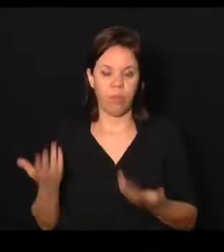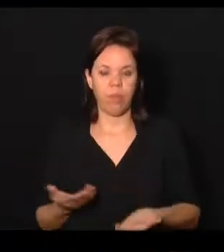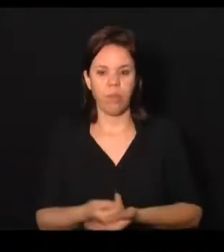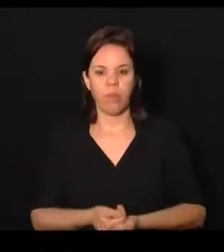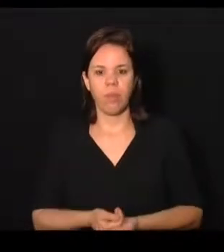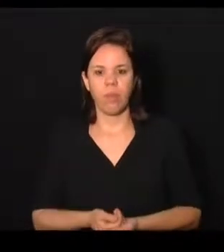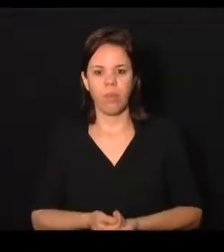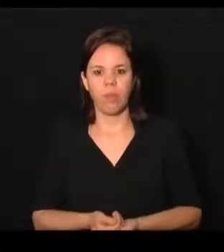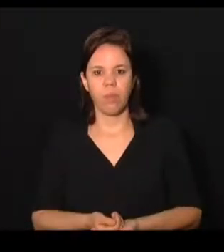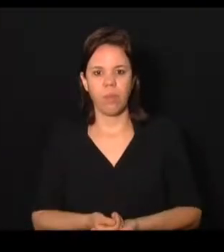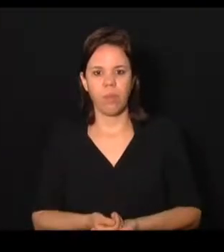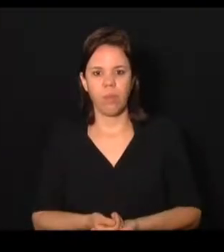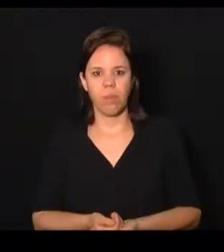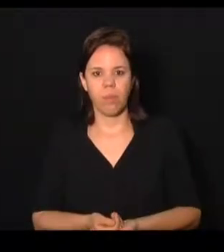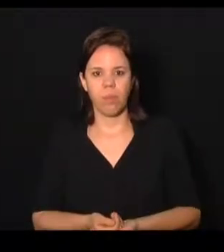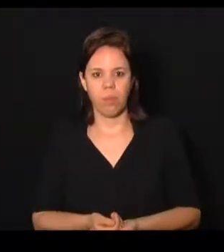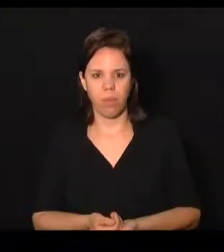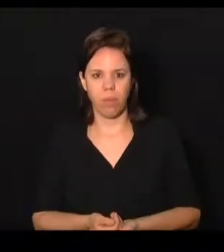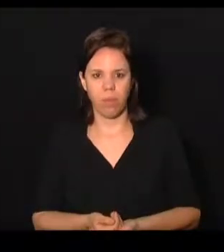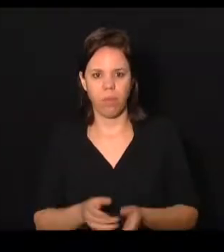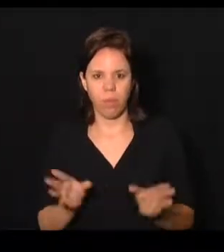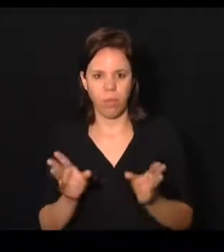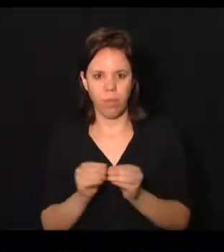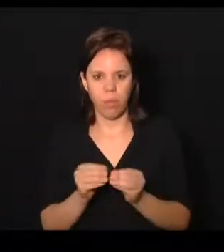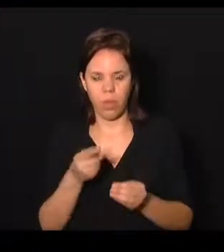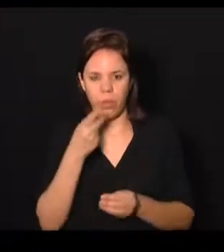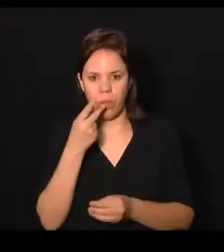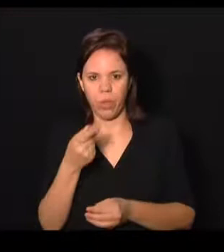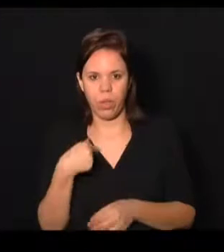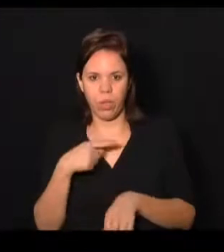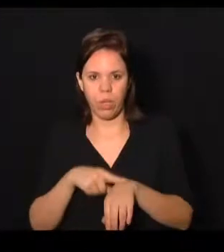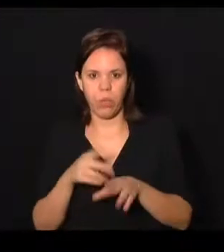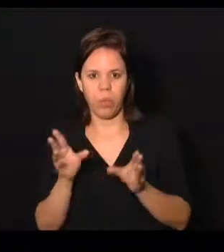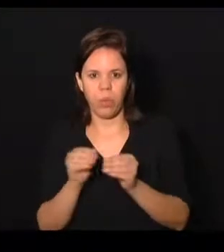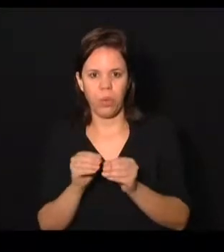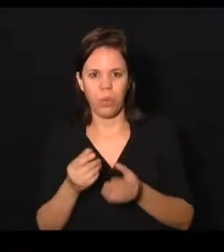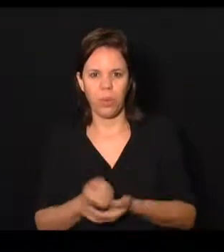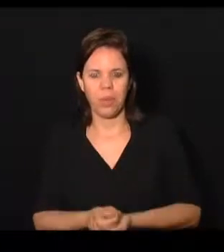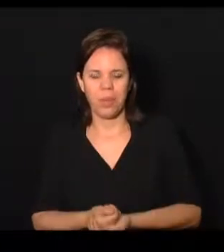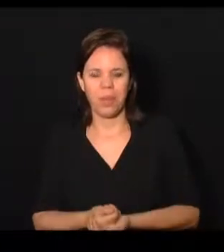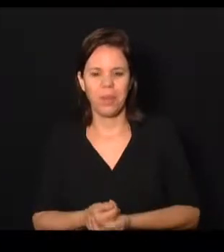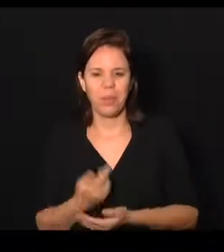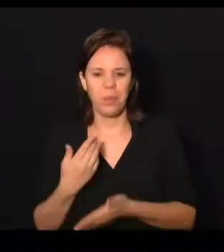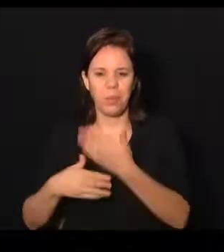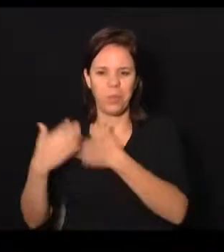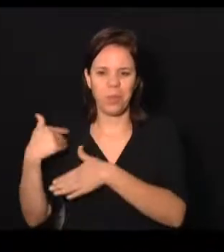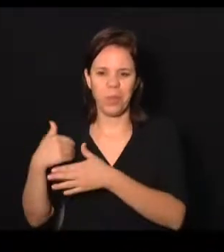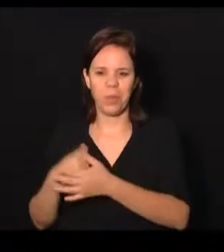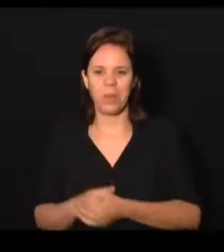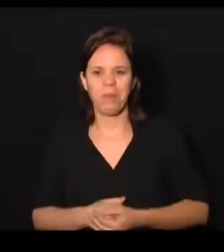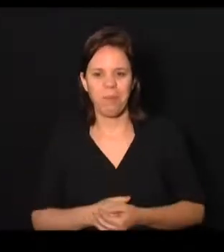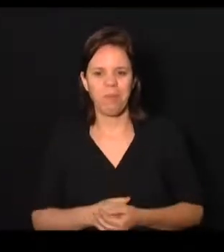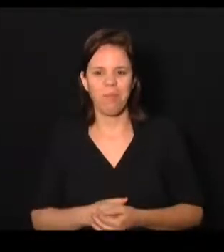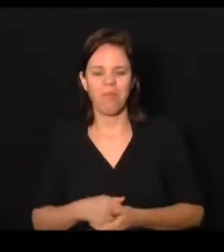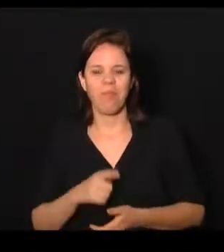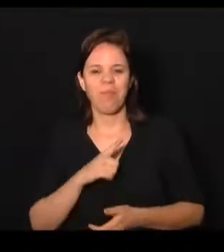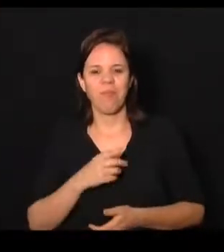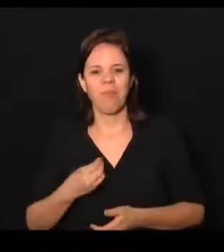né? Eu vou contar uma passaginha para encerrar aqui, porque o nosso tempo é curto. Uma vez, eu